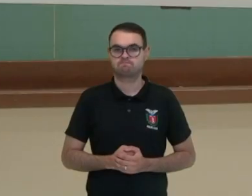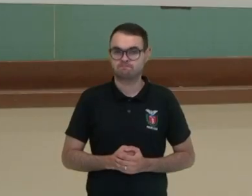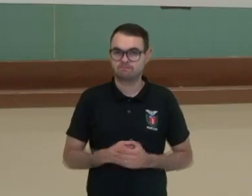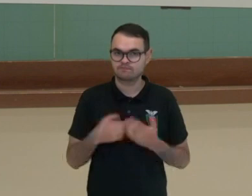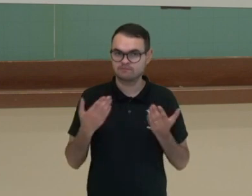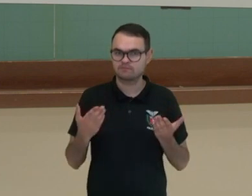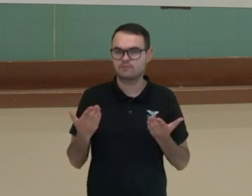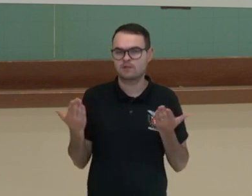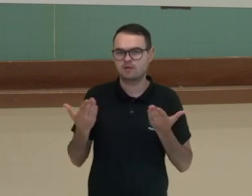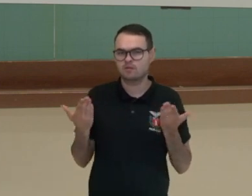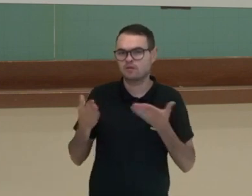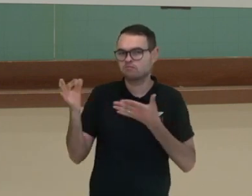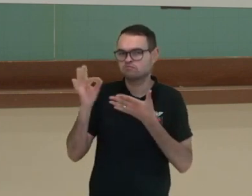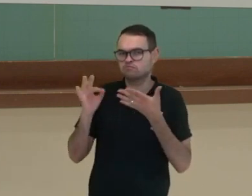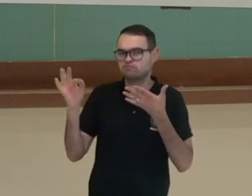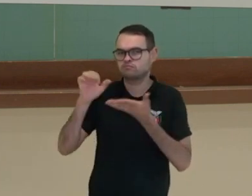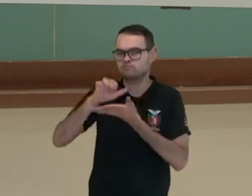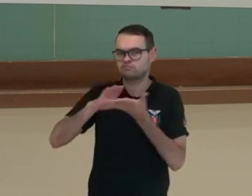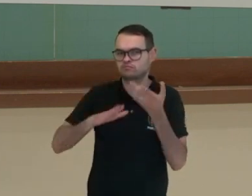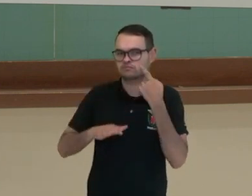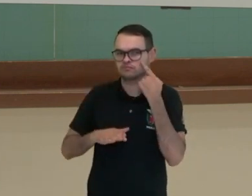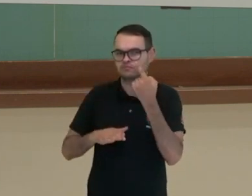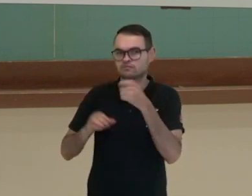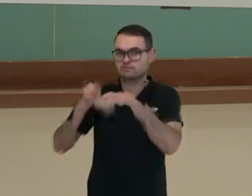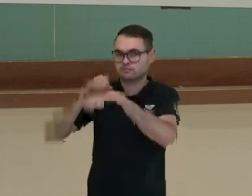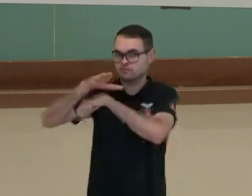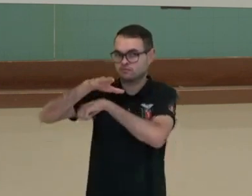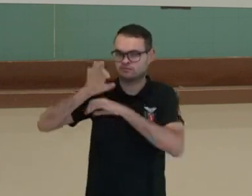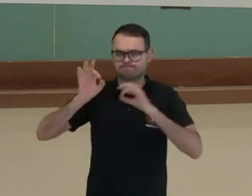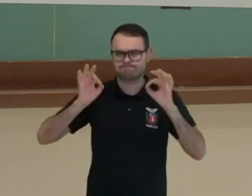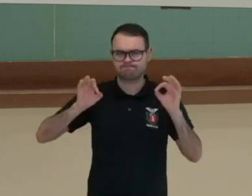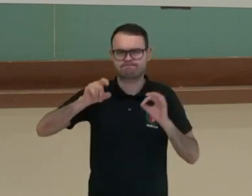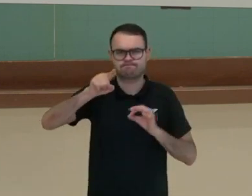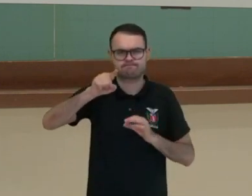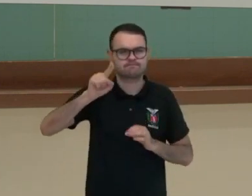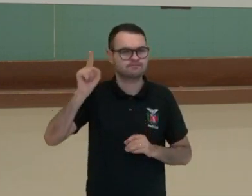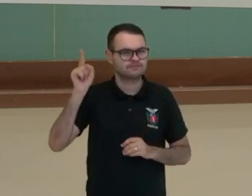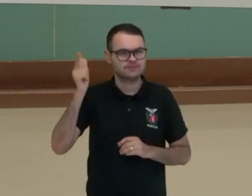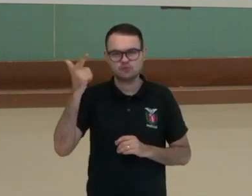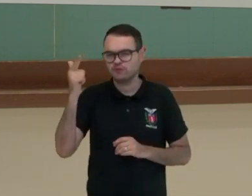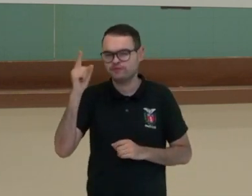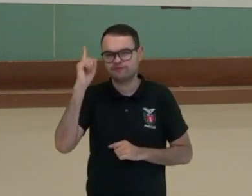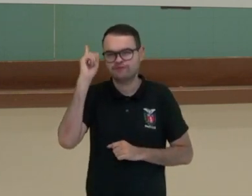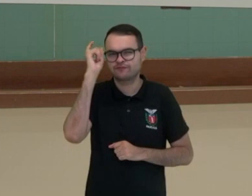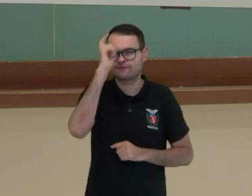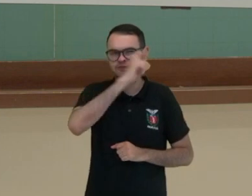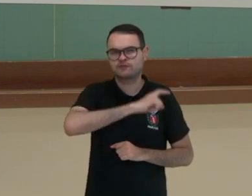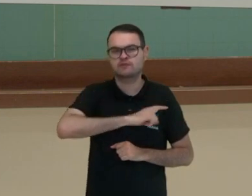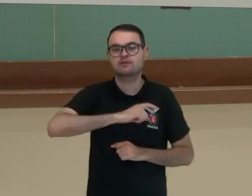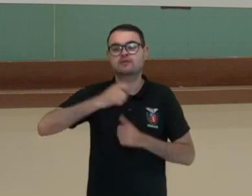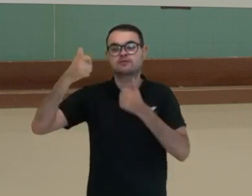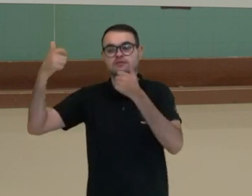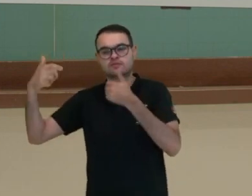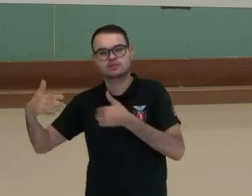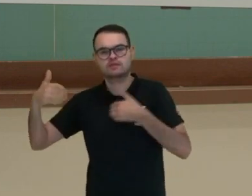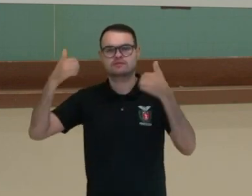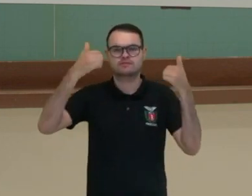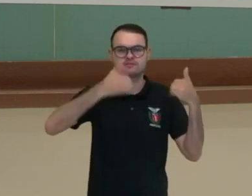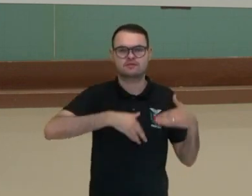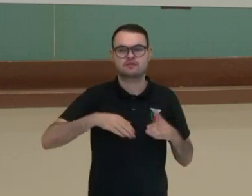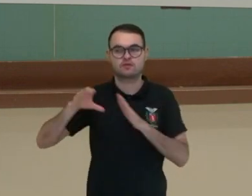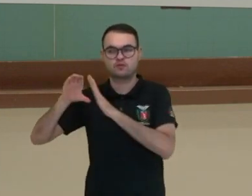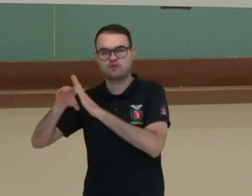Pessoal, vamos então corrigir a nossa atividade, hein? Tenho certeza que você não teve dificuldade em definir esses